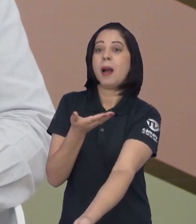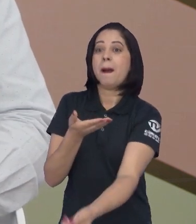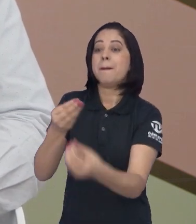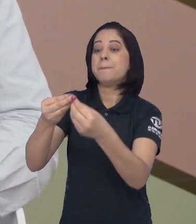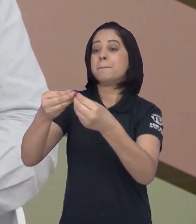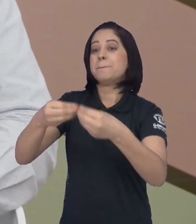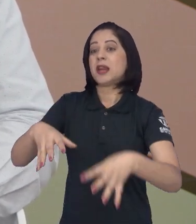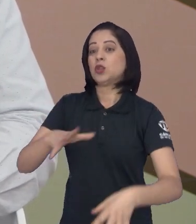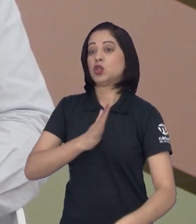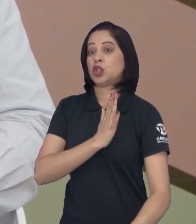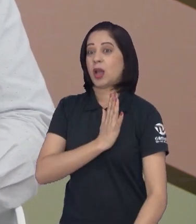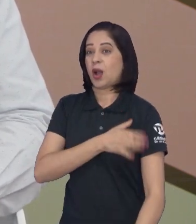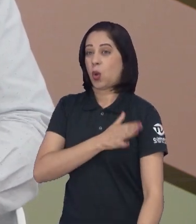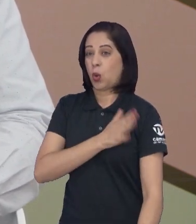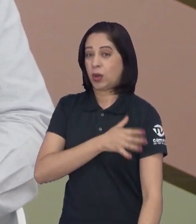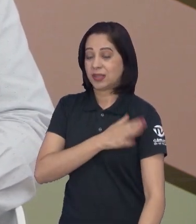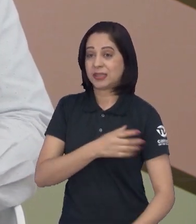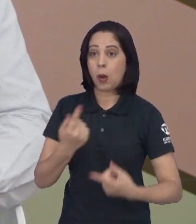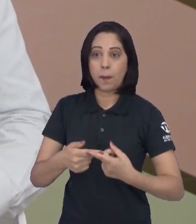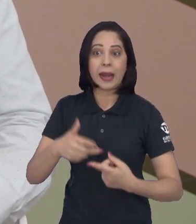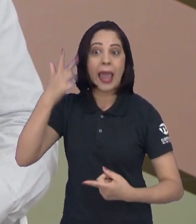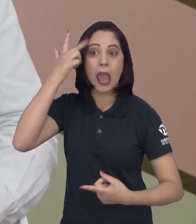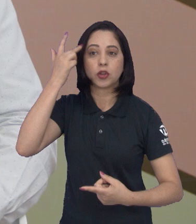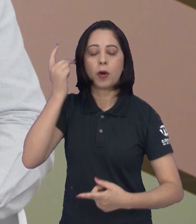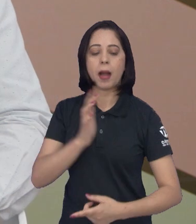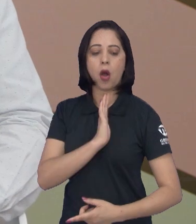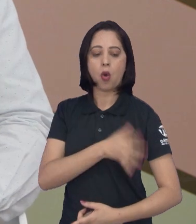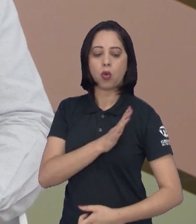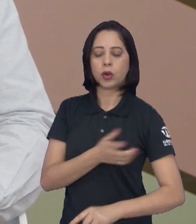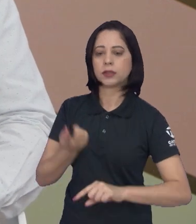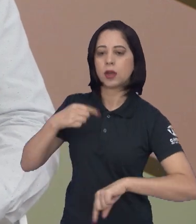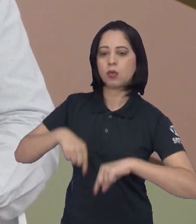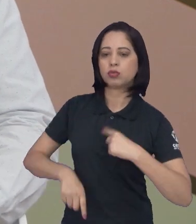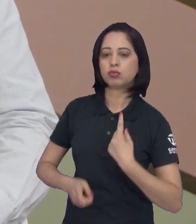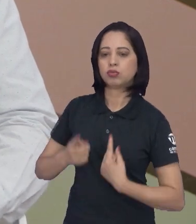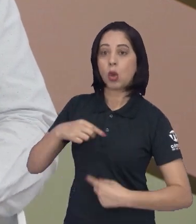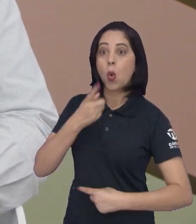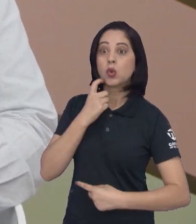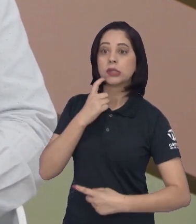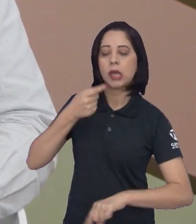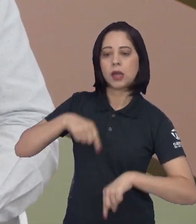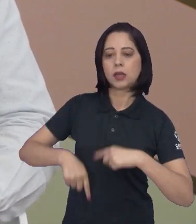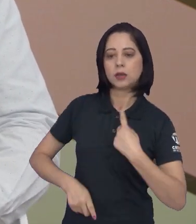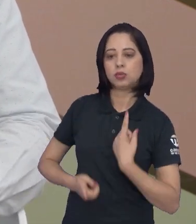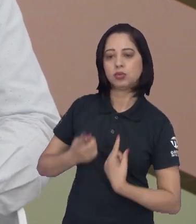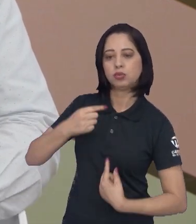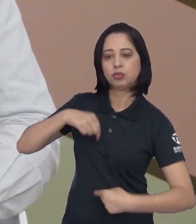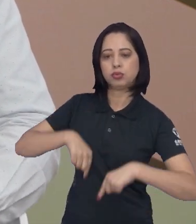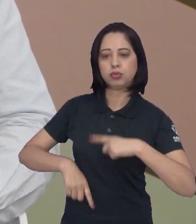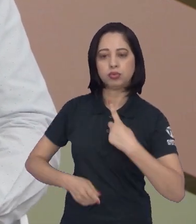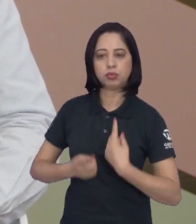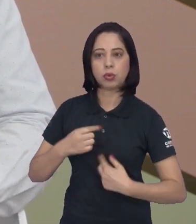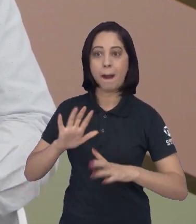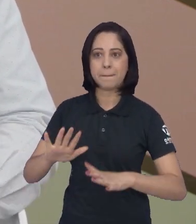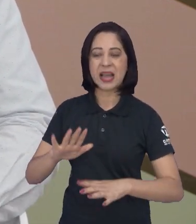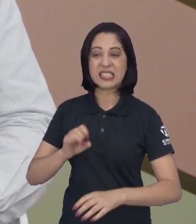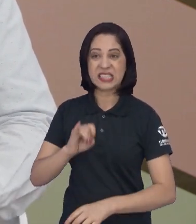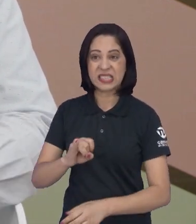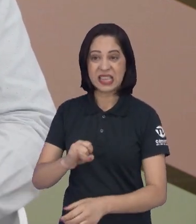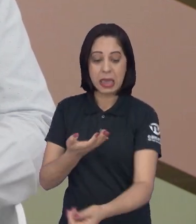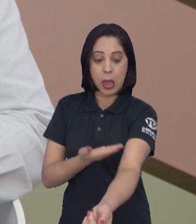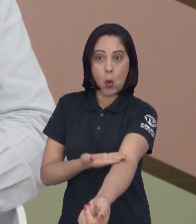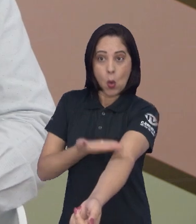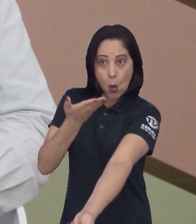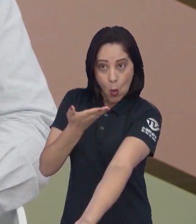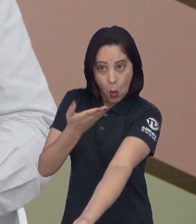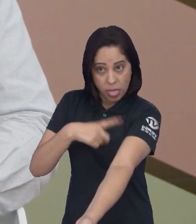coração tem que bombear sangue contra essa pressão mais elevada então o esforço cardíaco e das artérias é muito